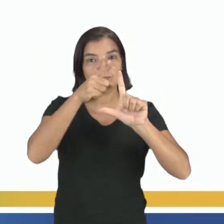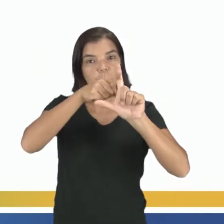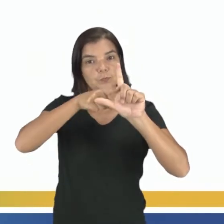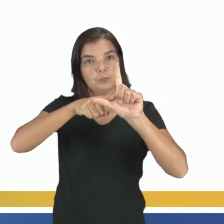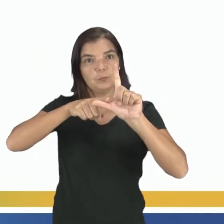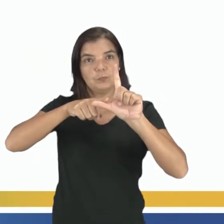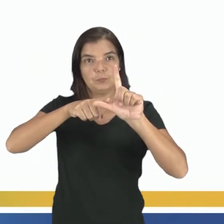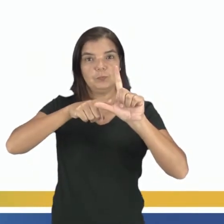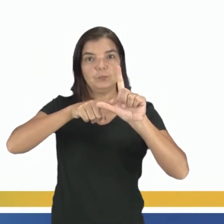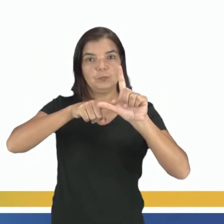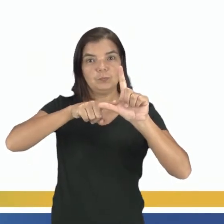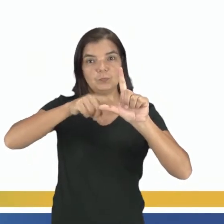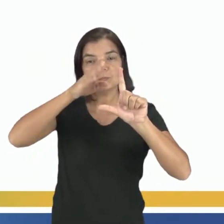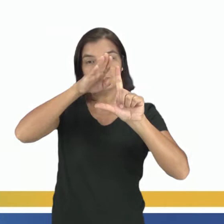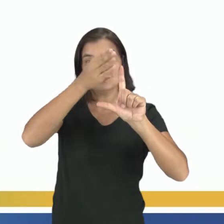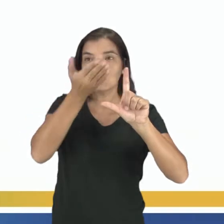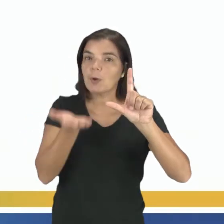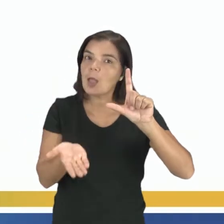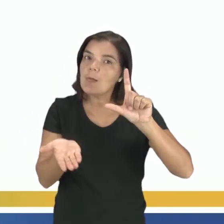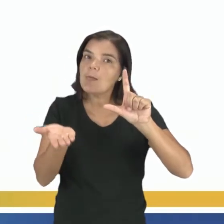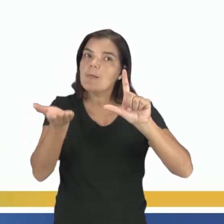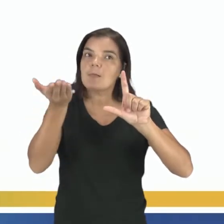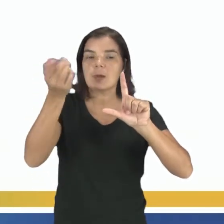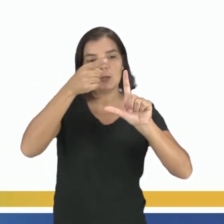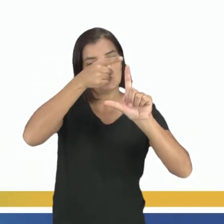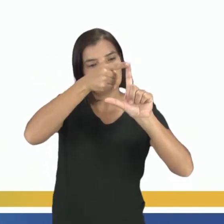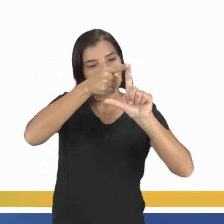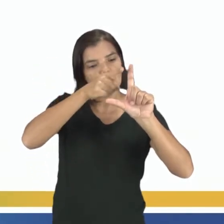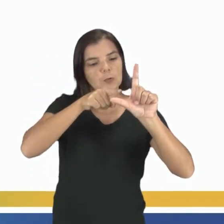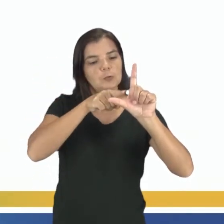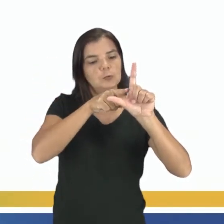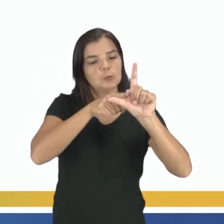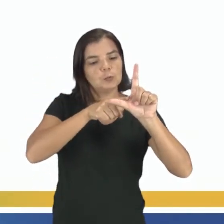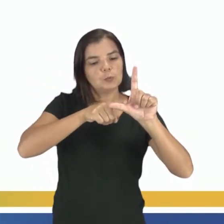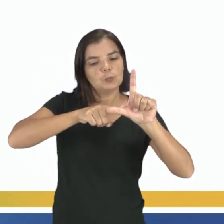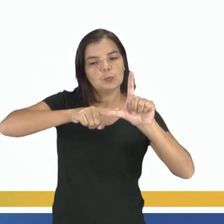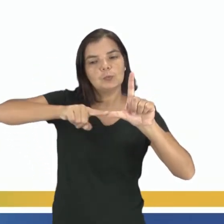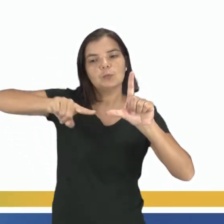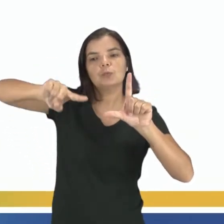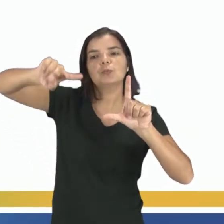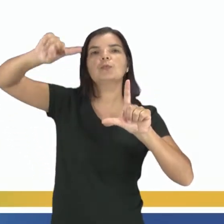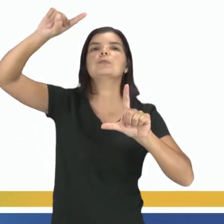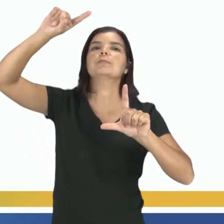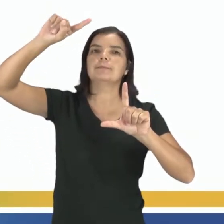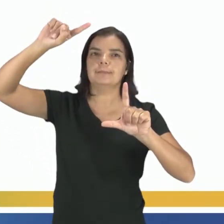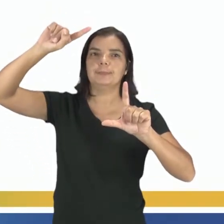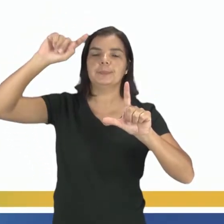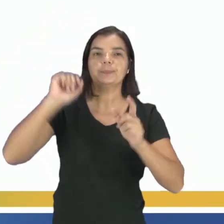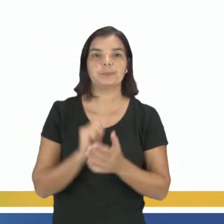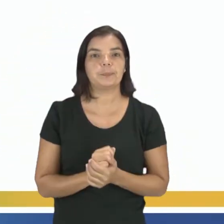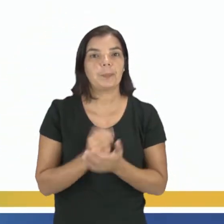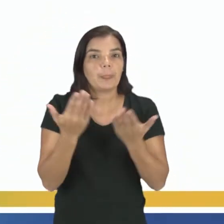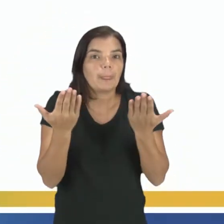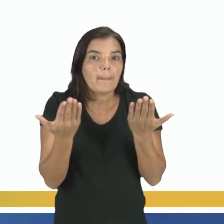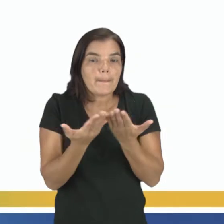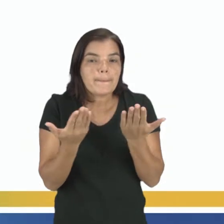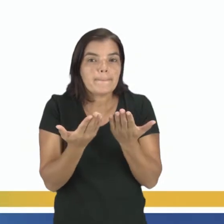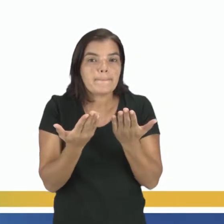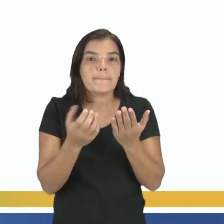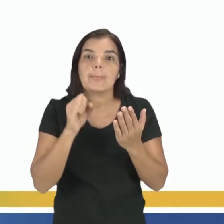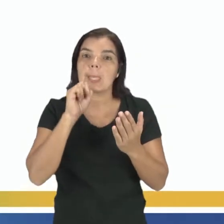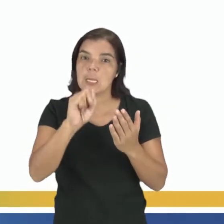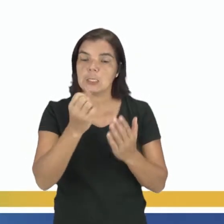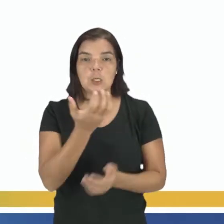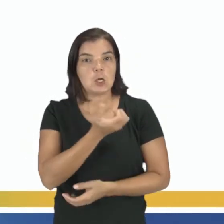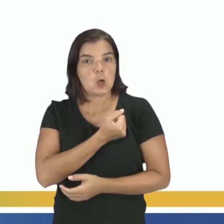vai ser crescente. Tá? Teremos aí uma função crescente, logo o nosso gráfico também será crescente. Agora, quando a nossa